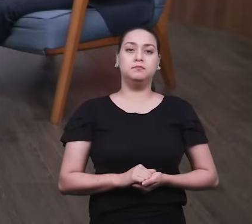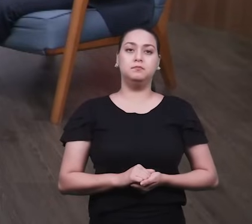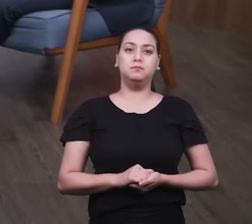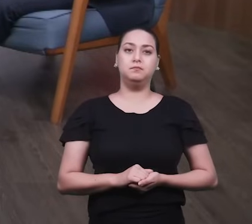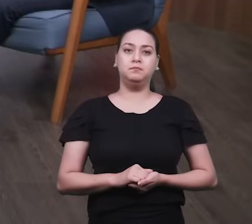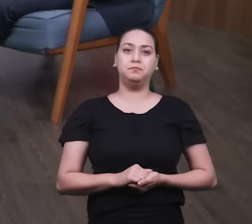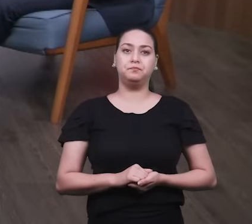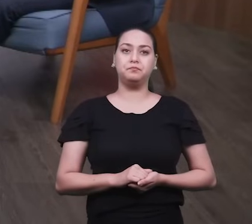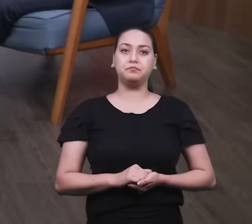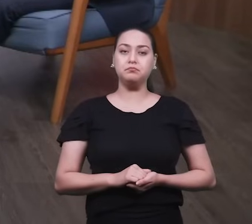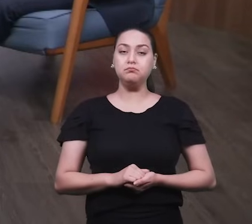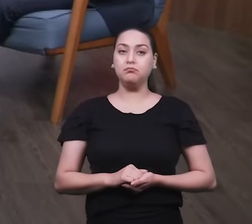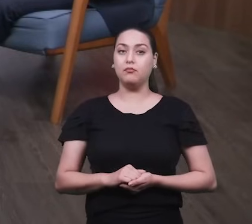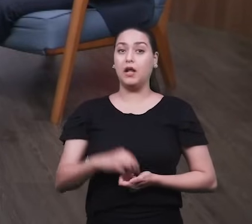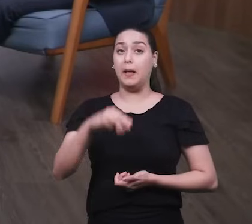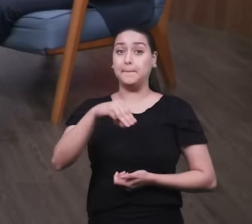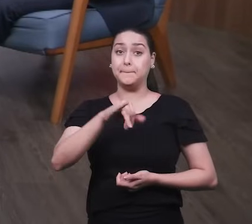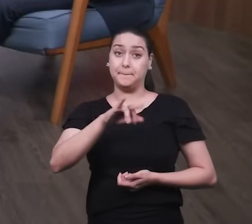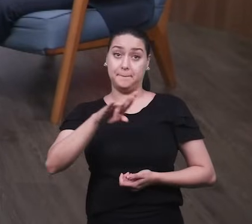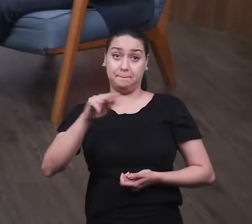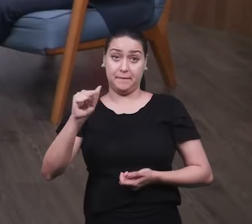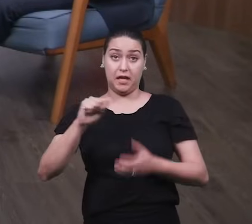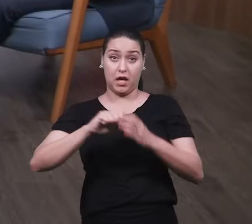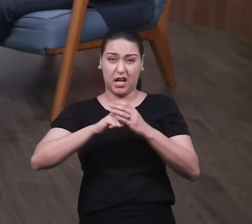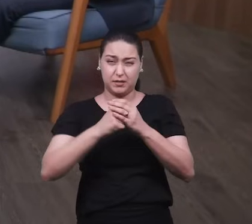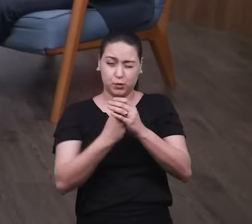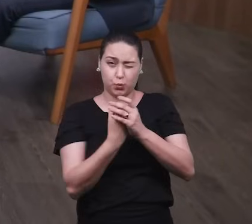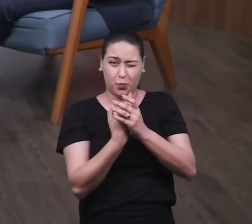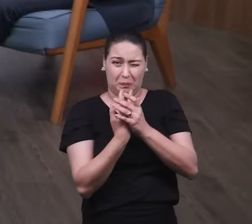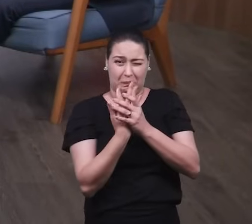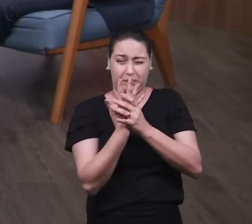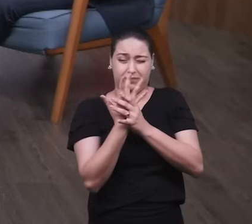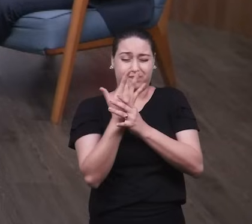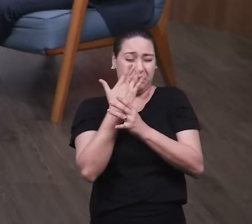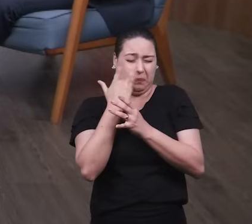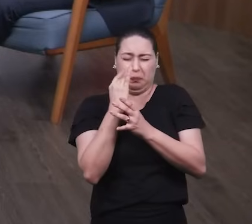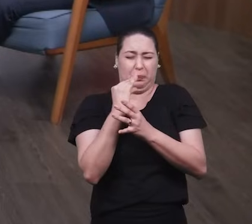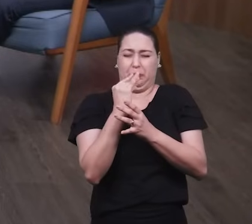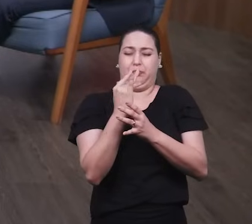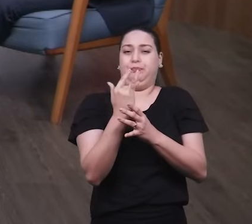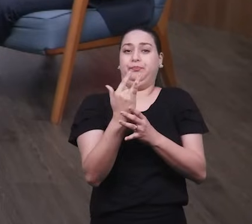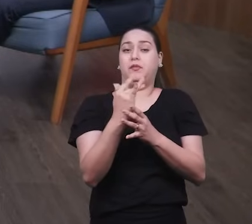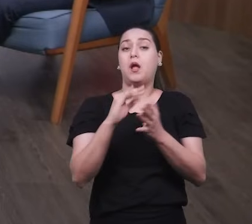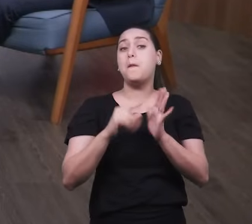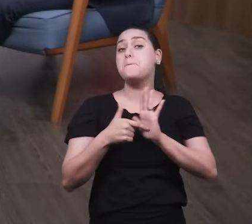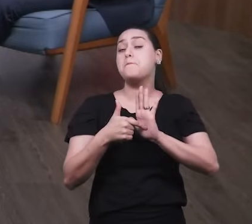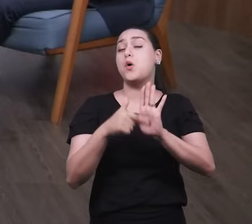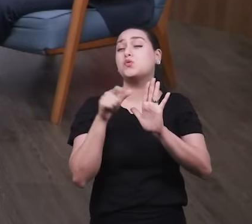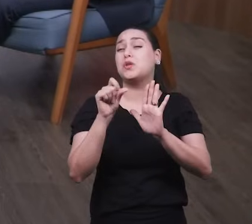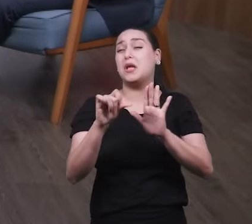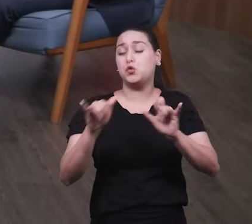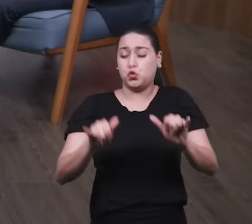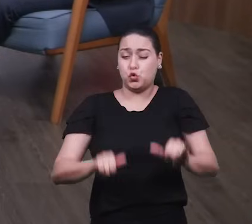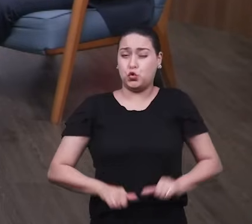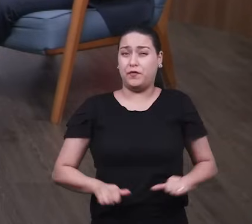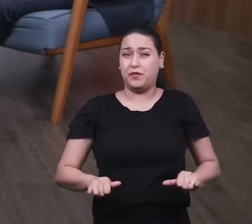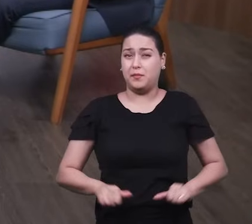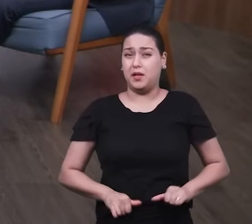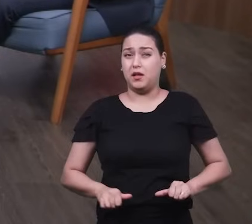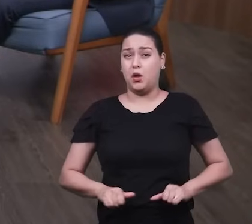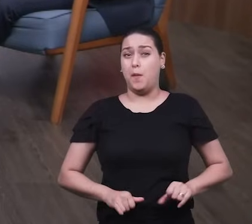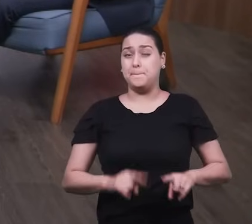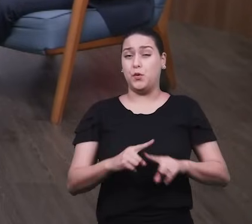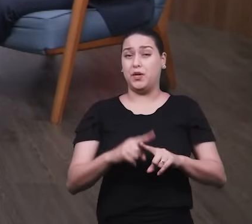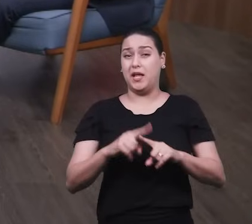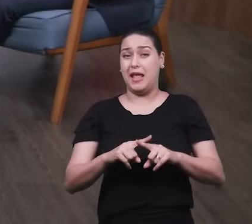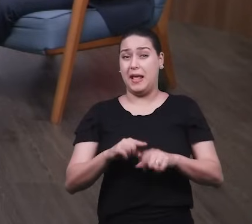né? A mirra fala exatamente o sofrimento. Porque ela é uma planta que,